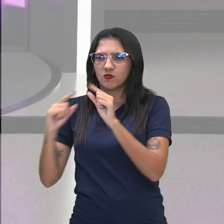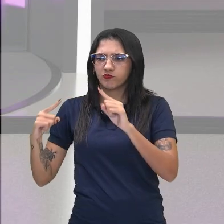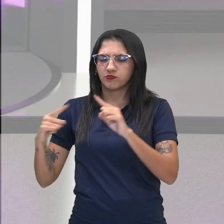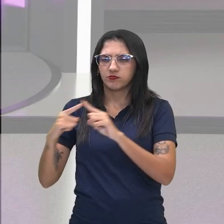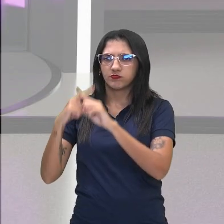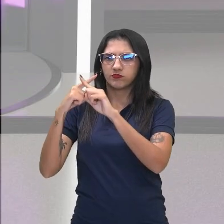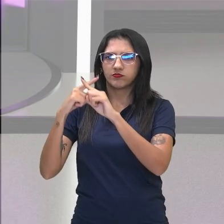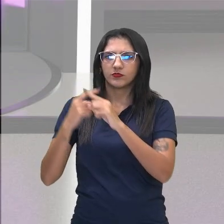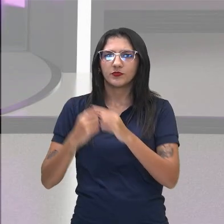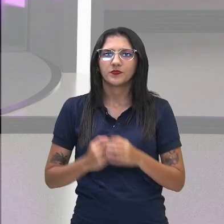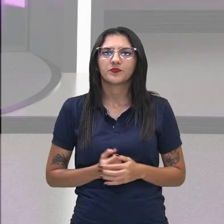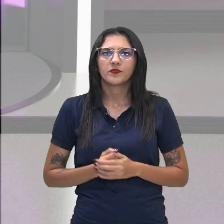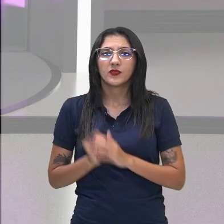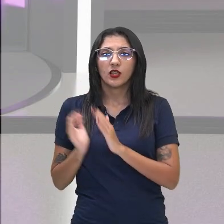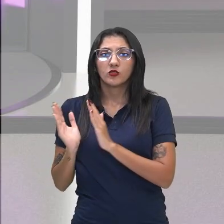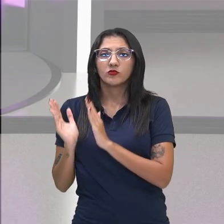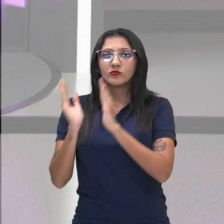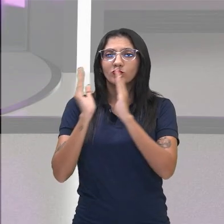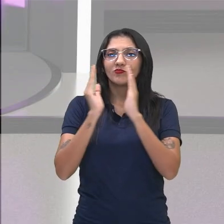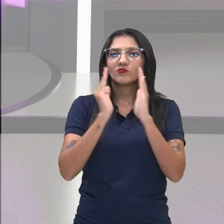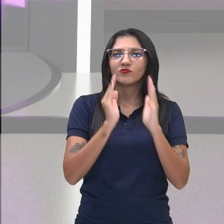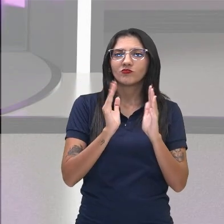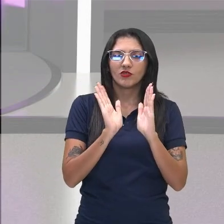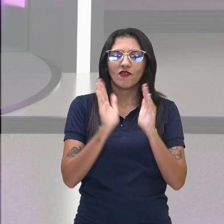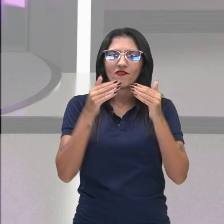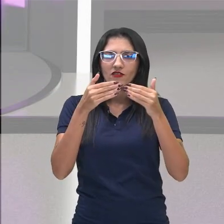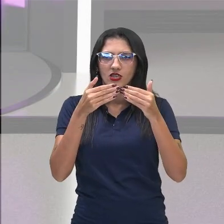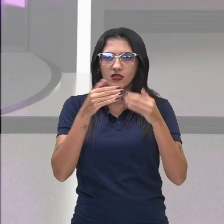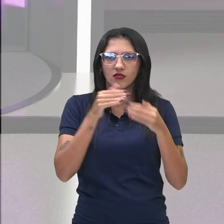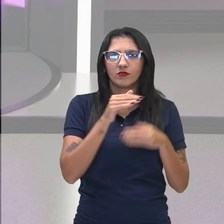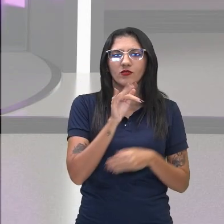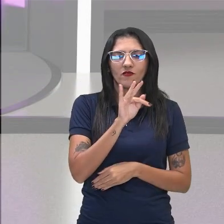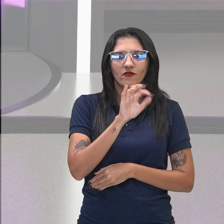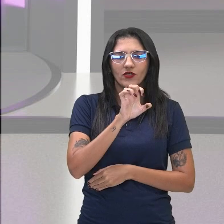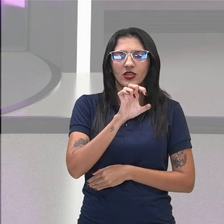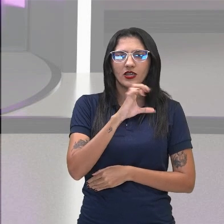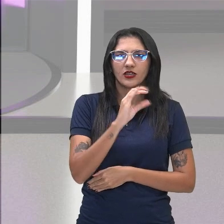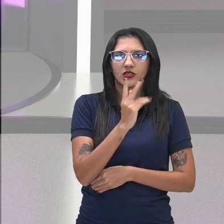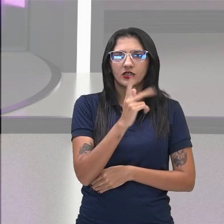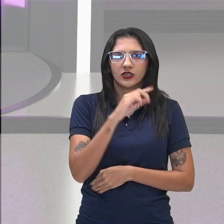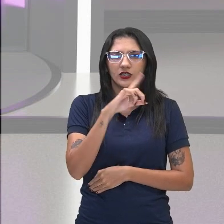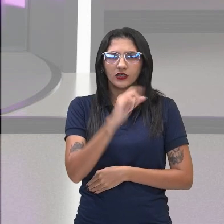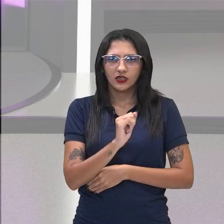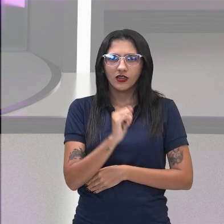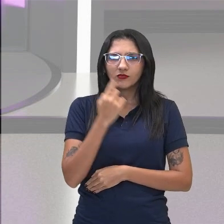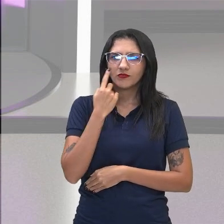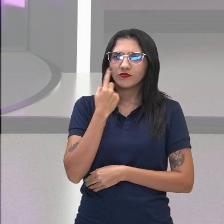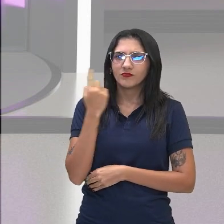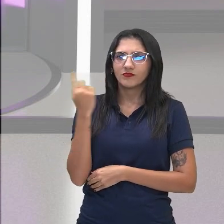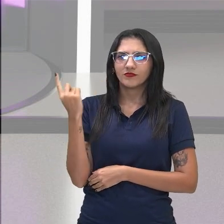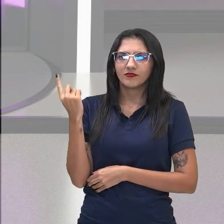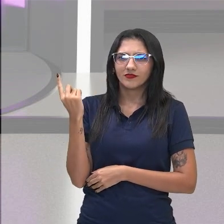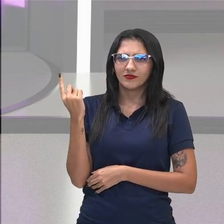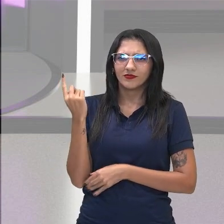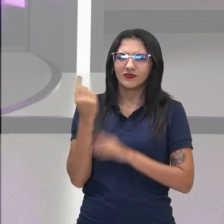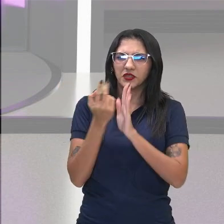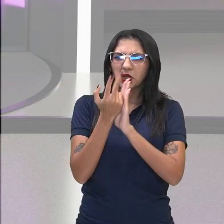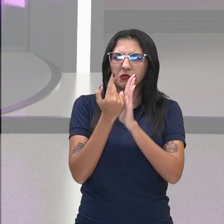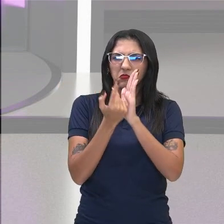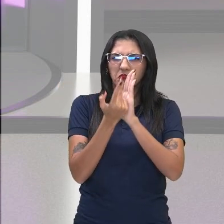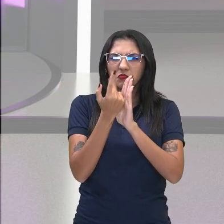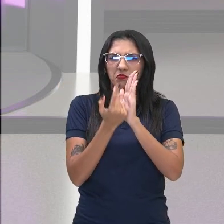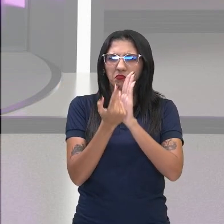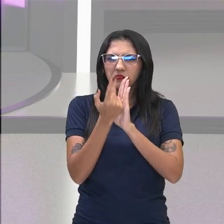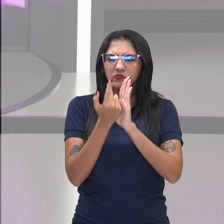e do lado dela tem a fechada. Observe que tem ali tipo um desenho de um... Sabe quando a gente é criança e desenha um peixe?